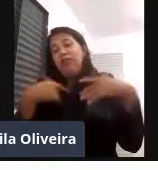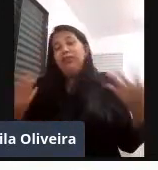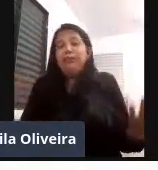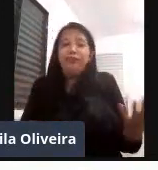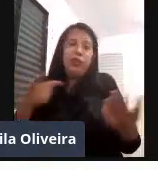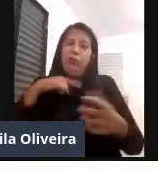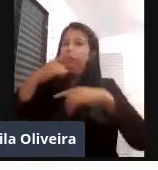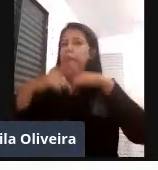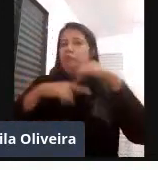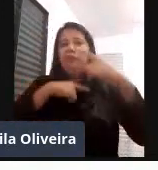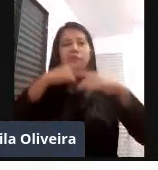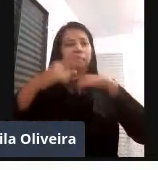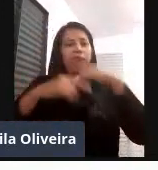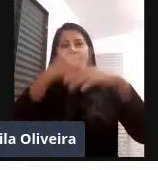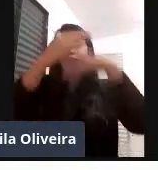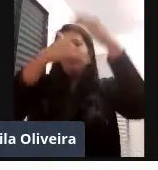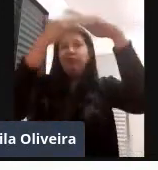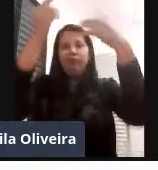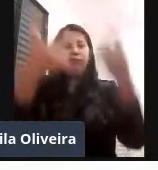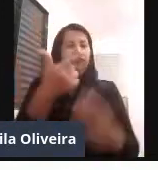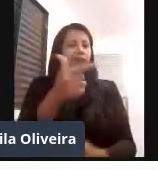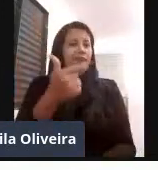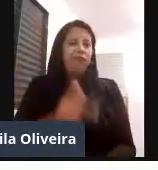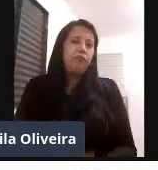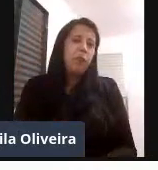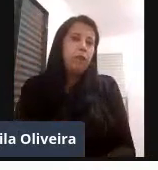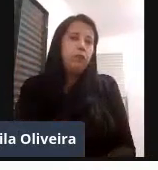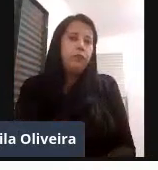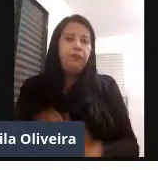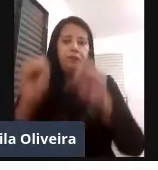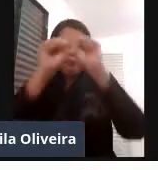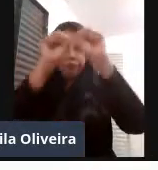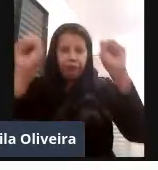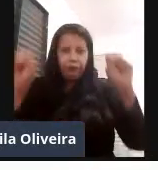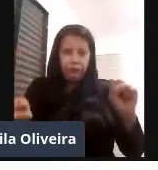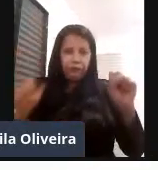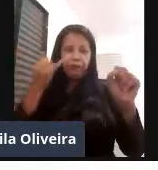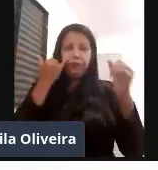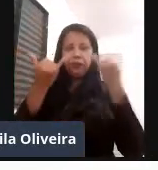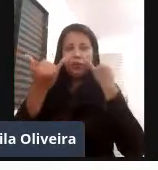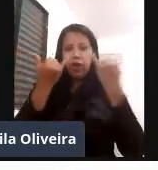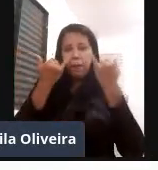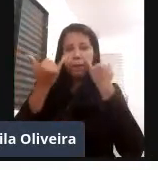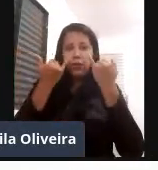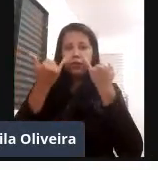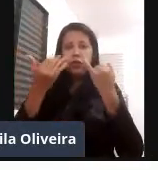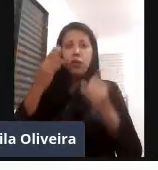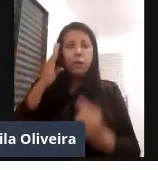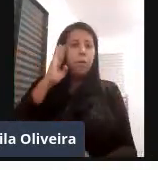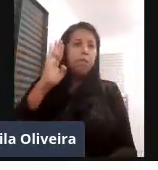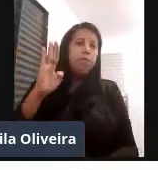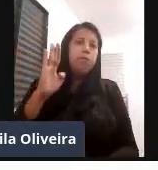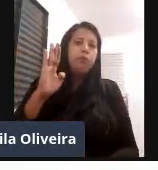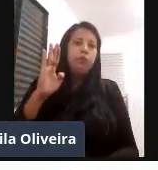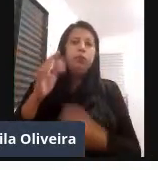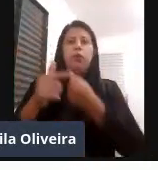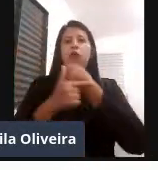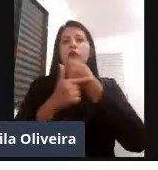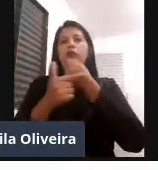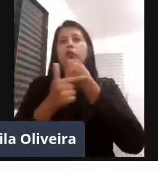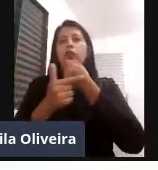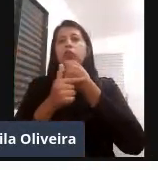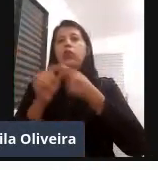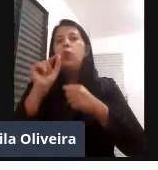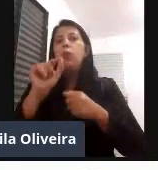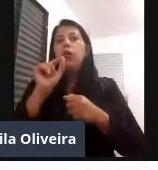as bases de dados, ela vai ter como principal função armazenar e indexar essas publicações para que o usuário